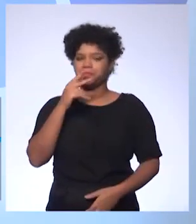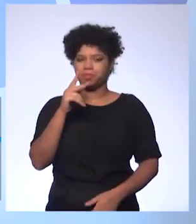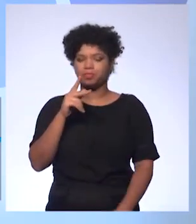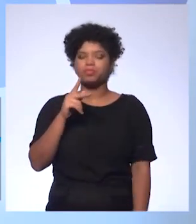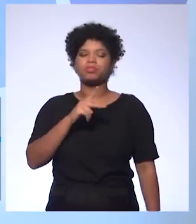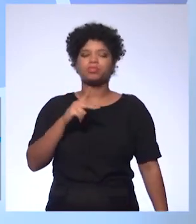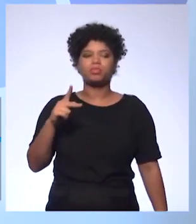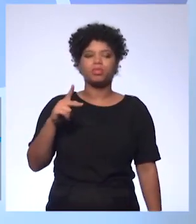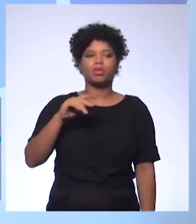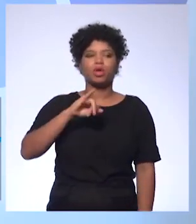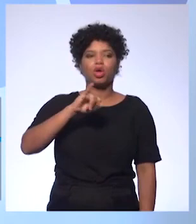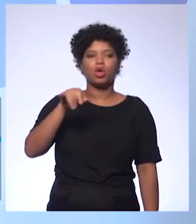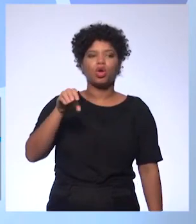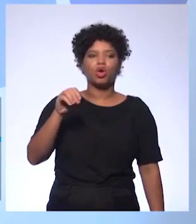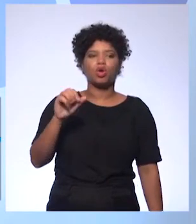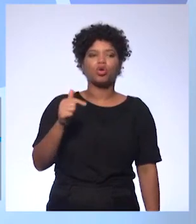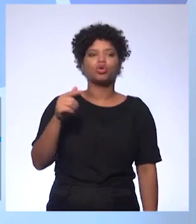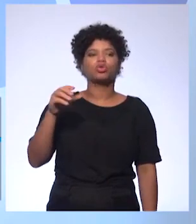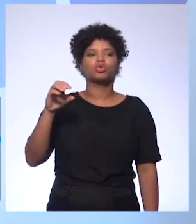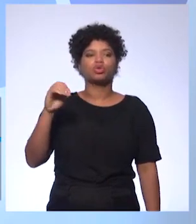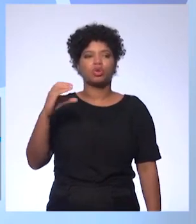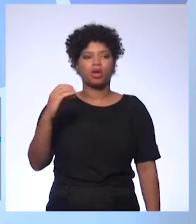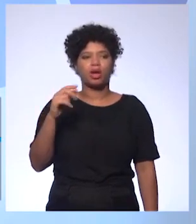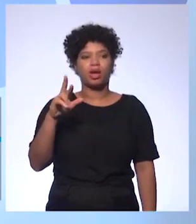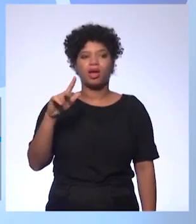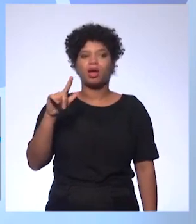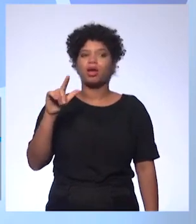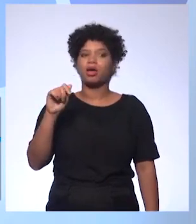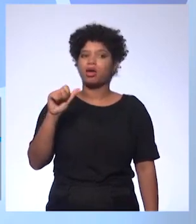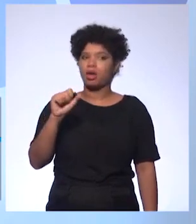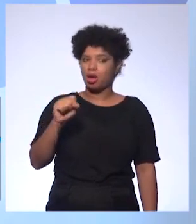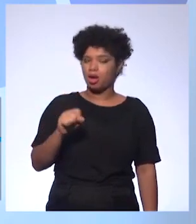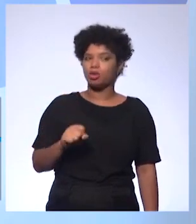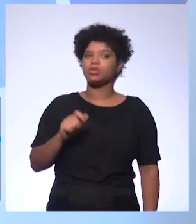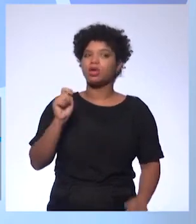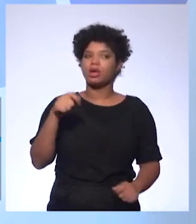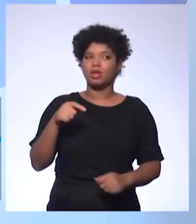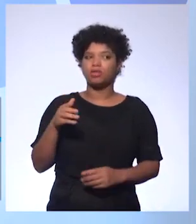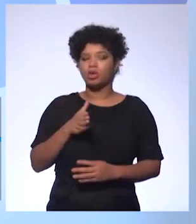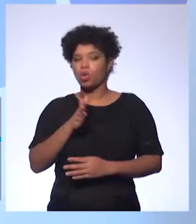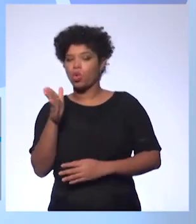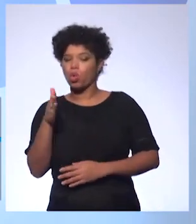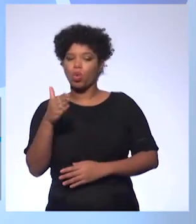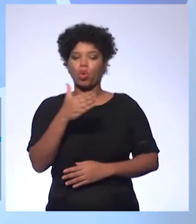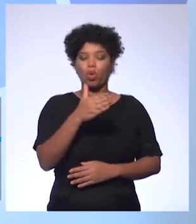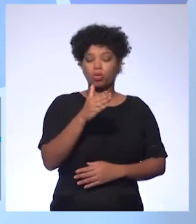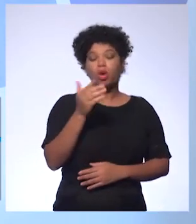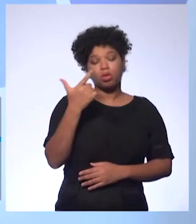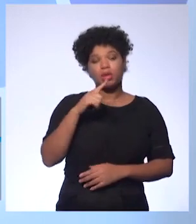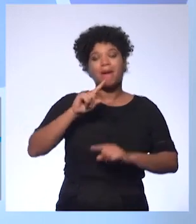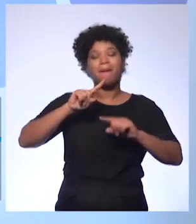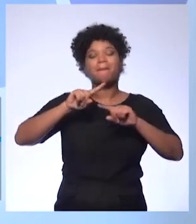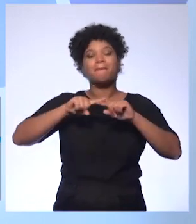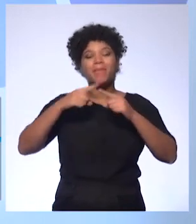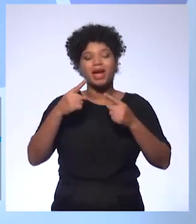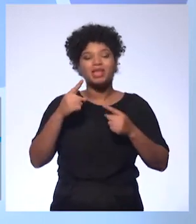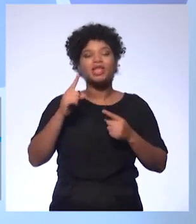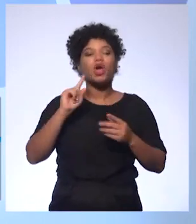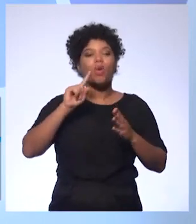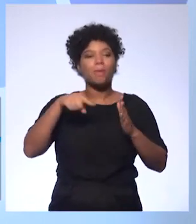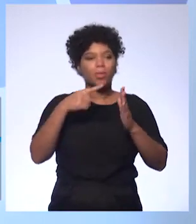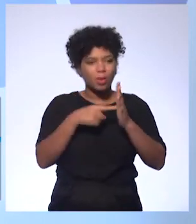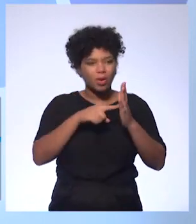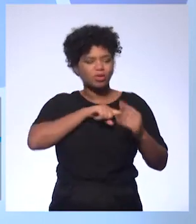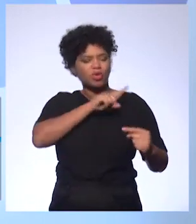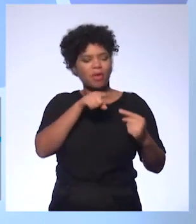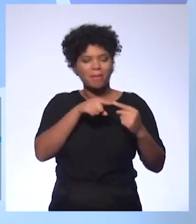mudar de direção às vezes é necessário, mas não de meta, né? A professora Rosa cita